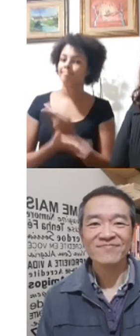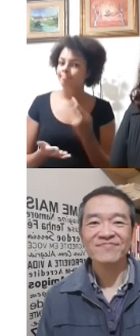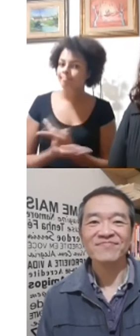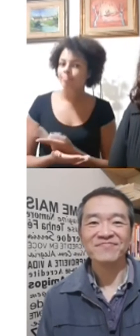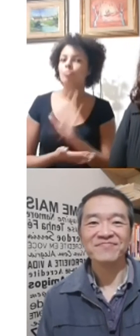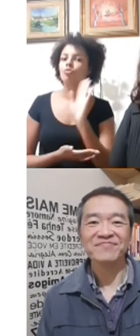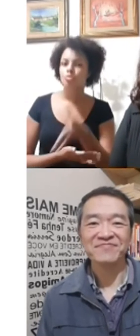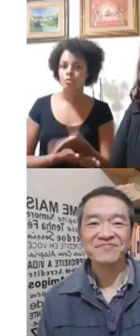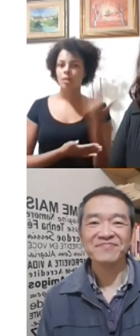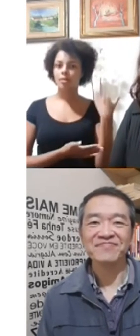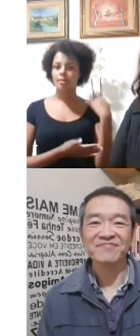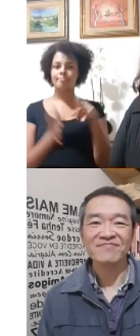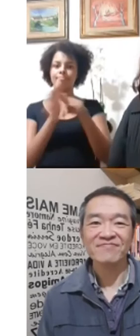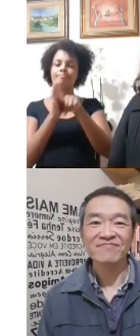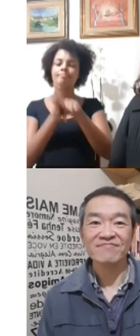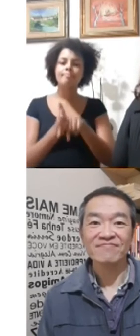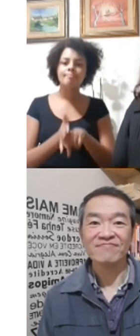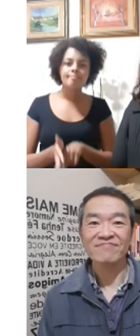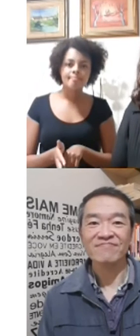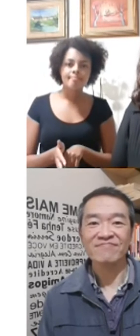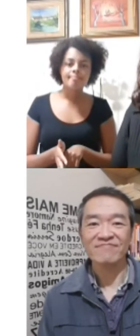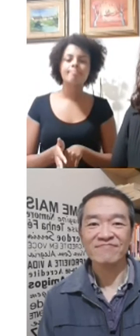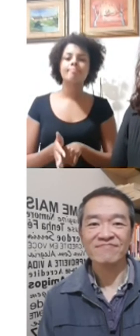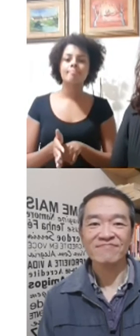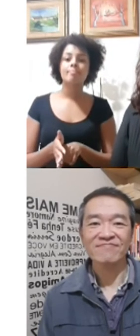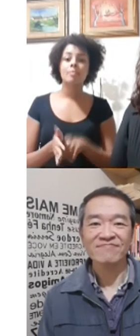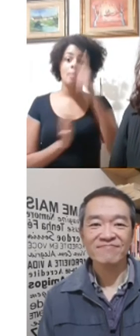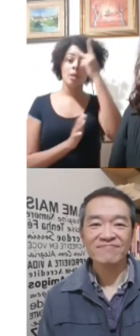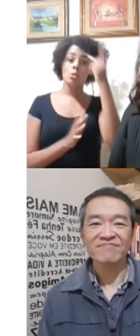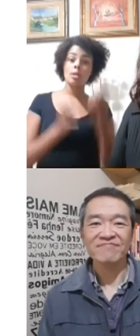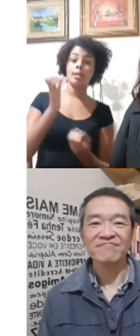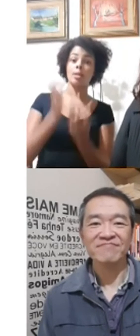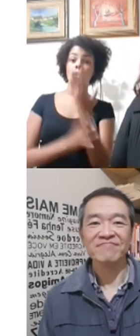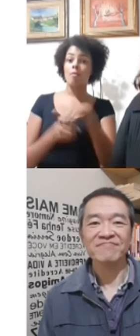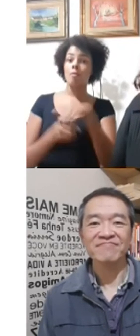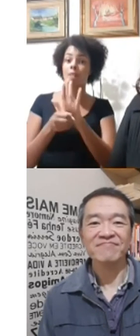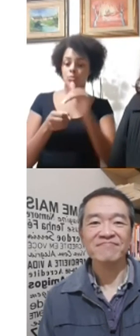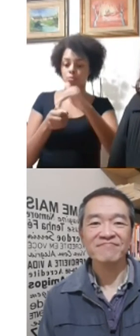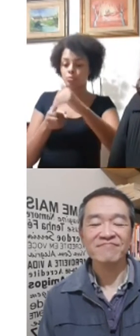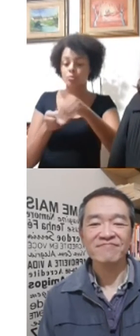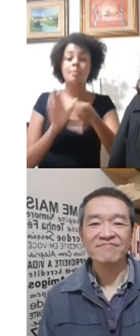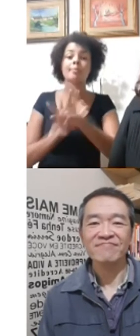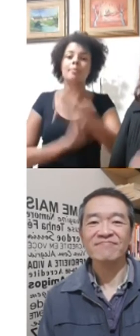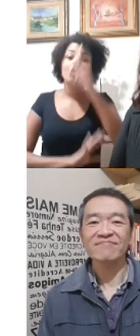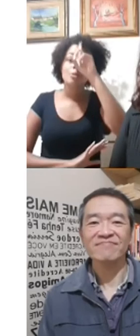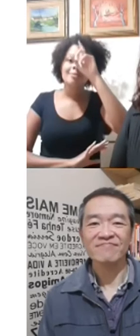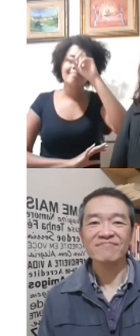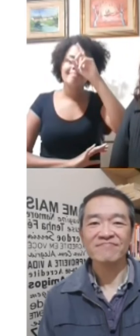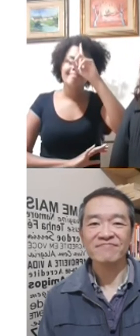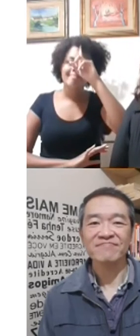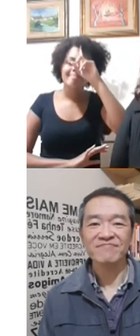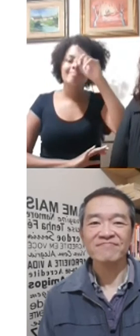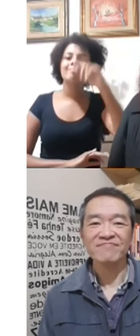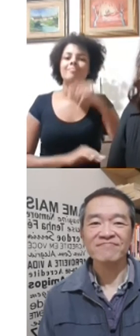uma pesquisa, foi criado esse vaso com recorte frontal para ser usado em hospitais para